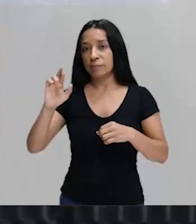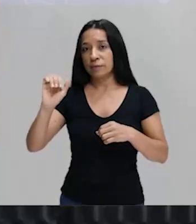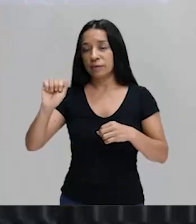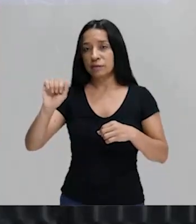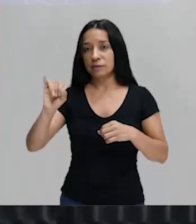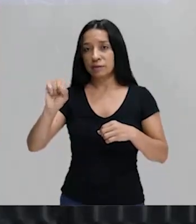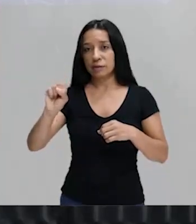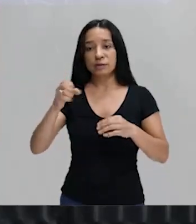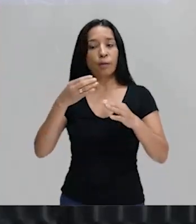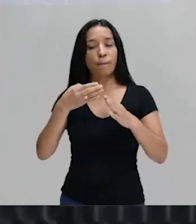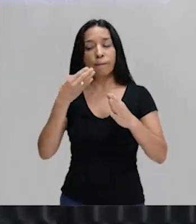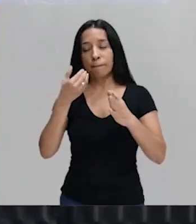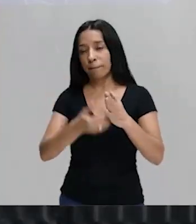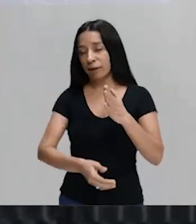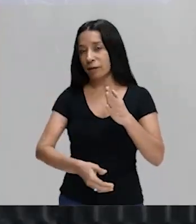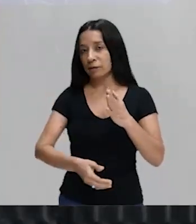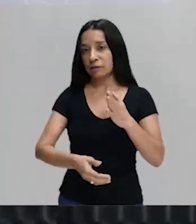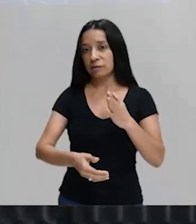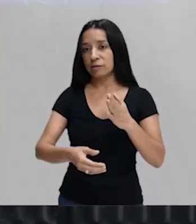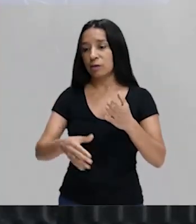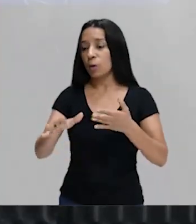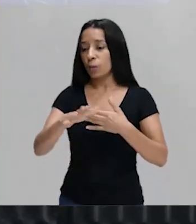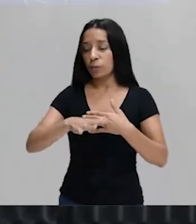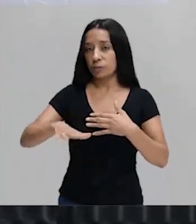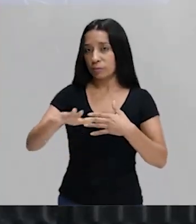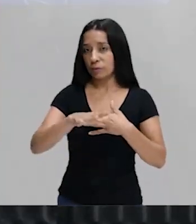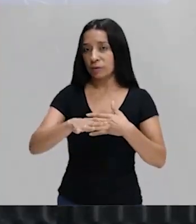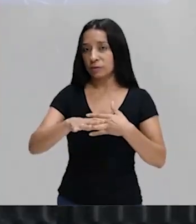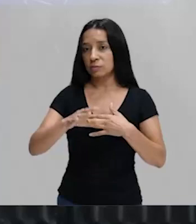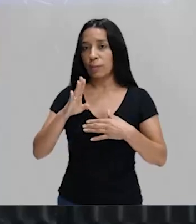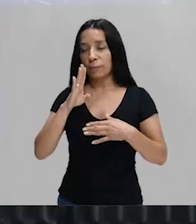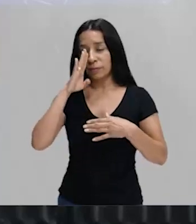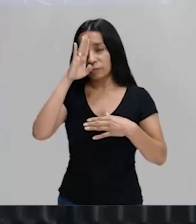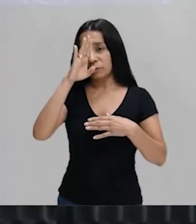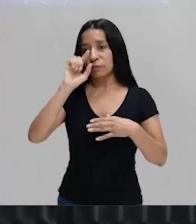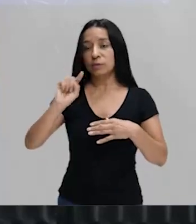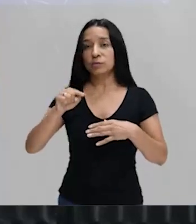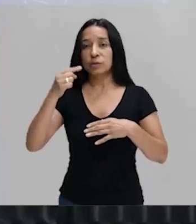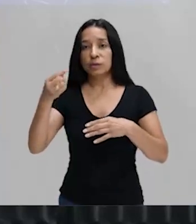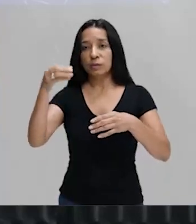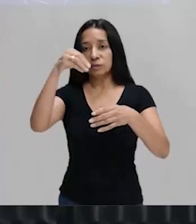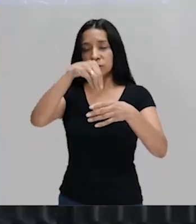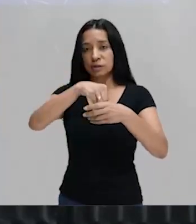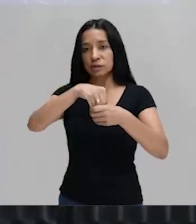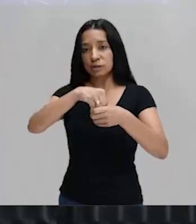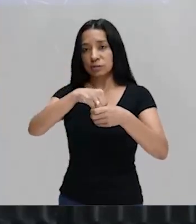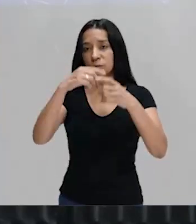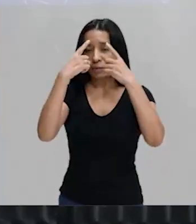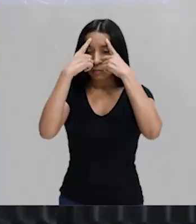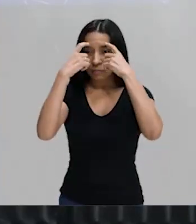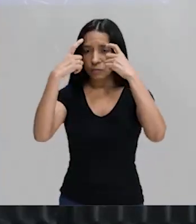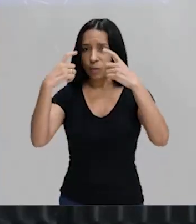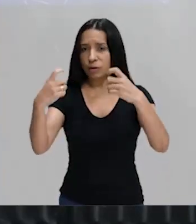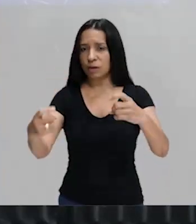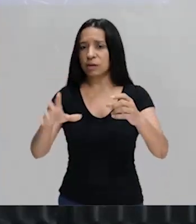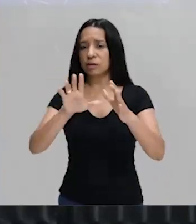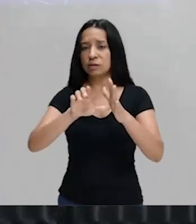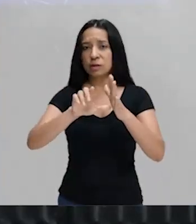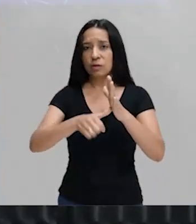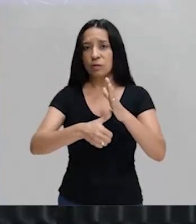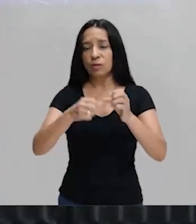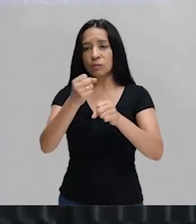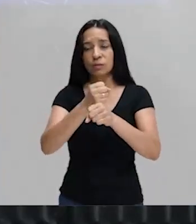espaço, principalmente depois das eleições, né, violentas, fraudulentas de